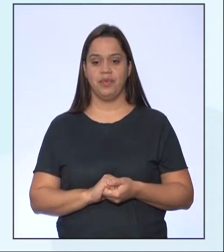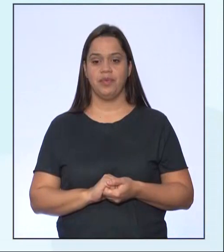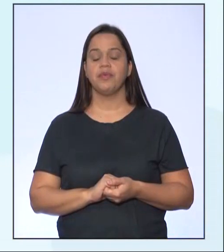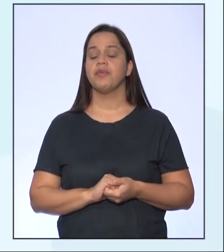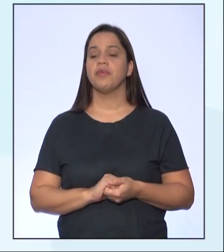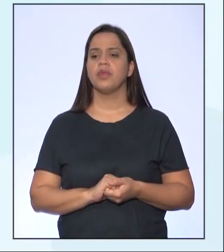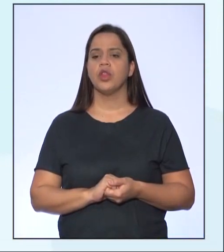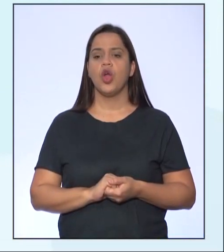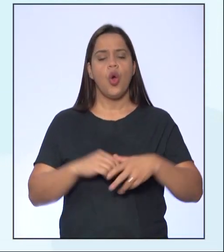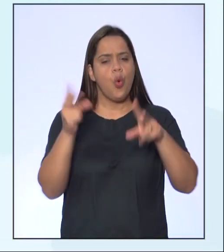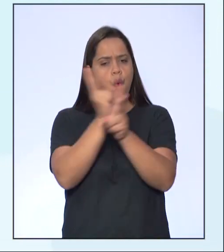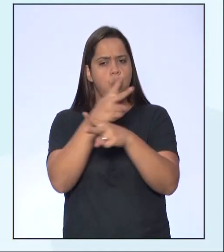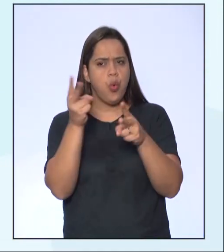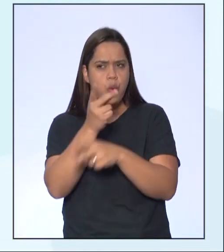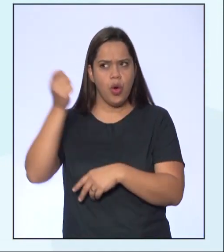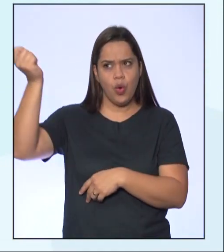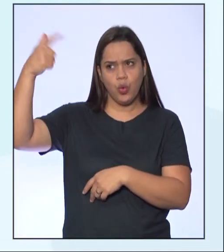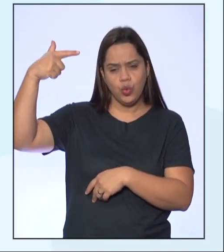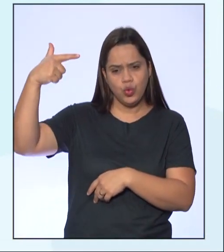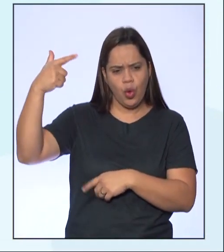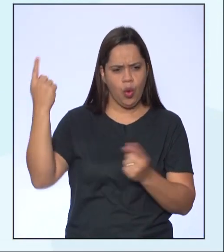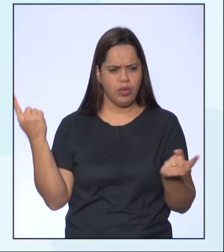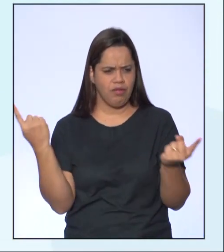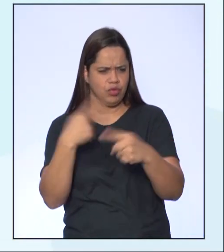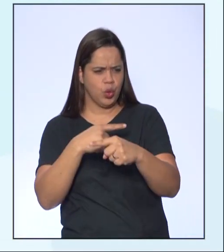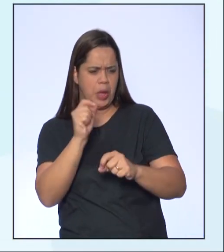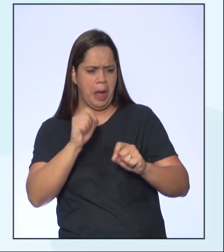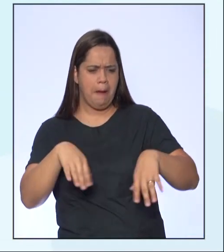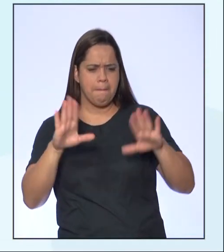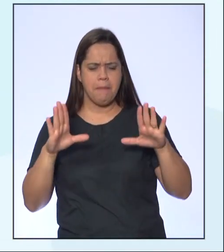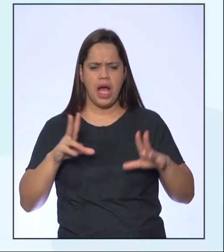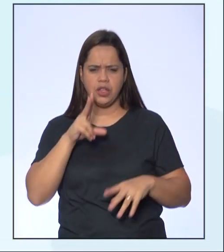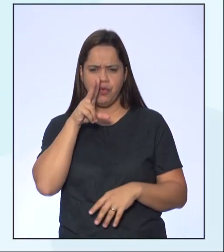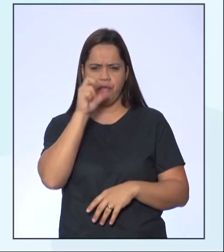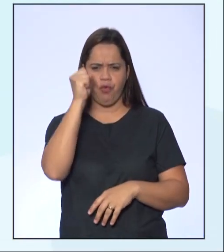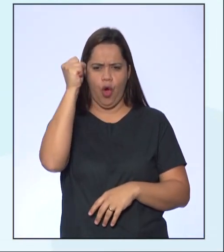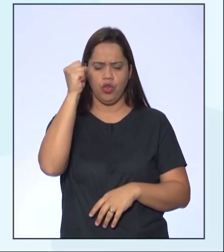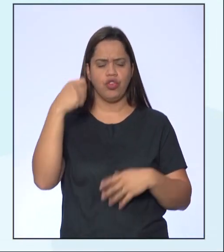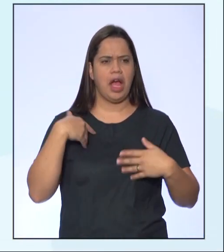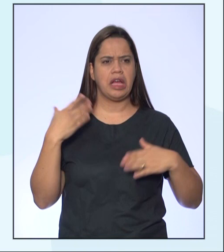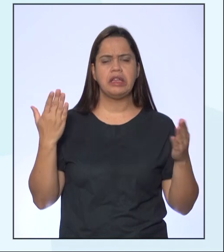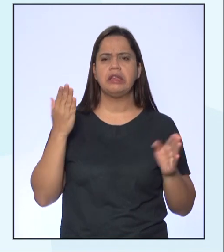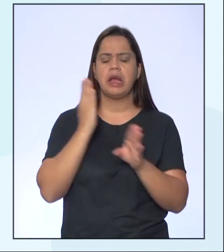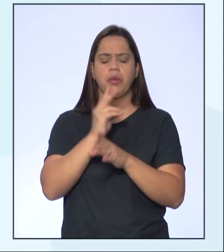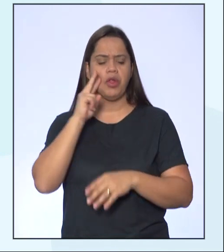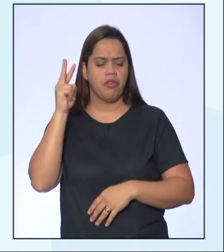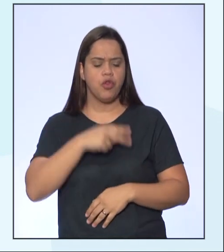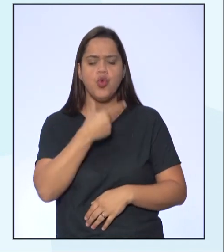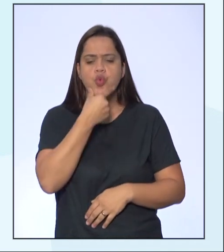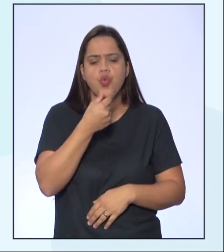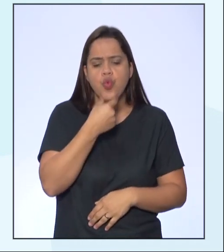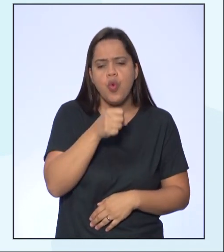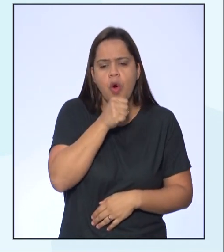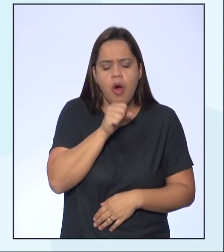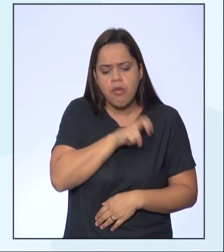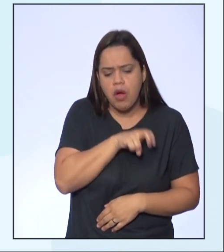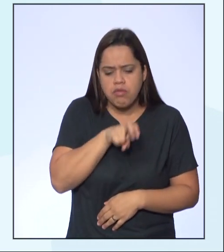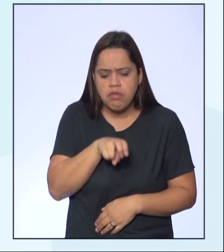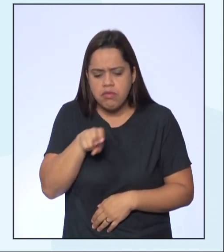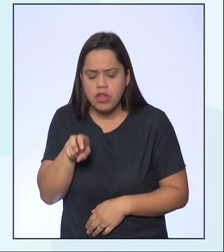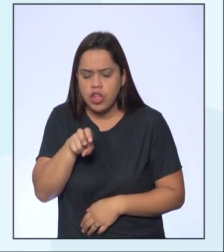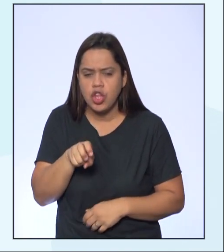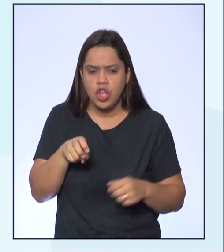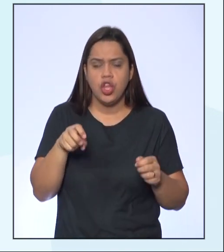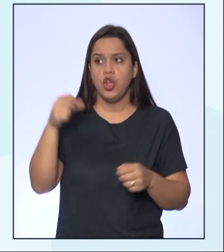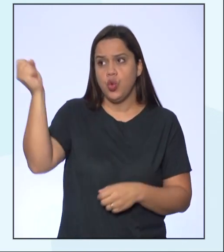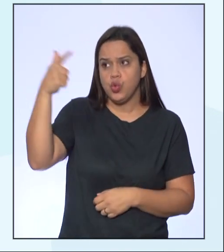O vento e o sol estavam disputando quem era o mais forte. De repente, eles viram um velho homem caminhando e o sol disse ao vento: